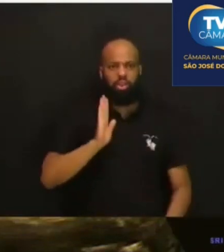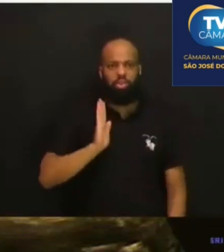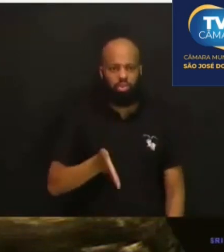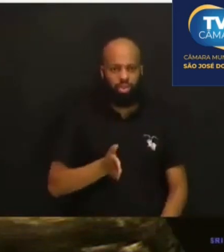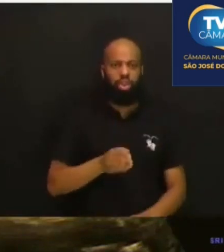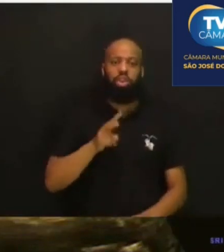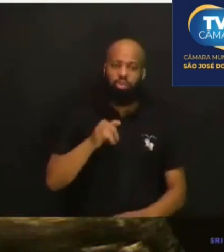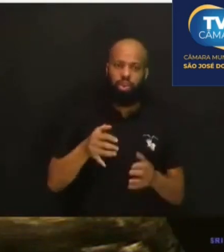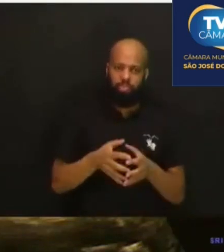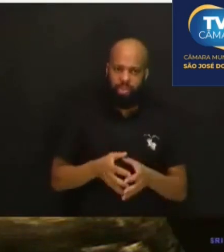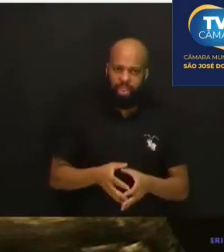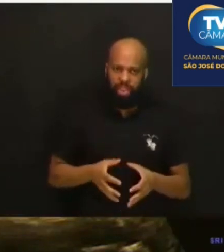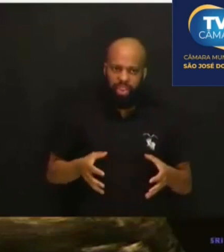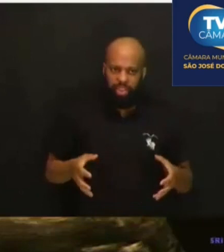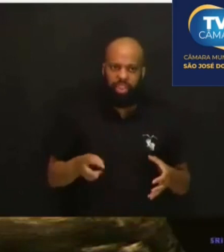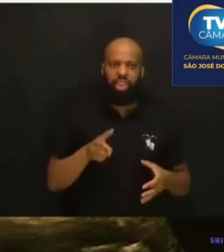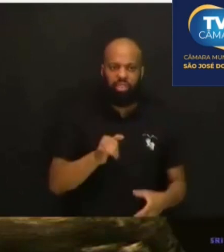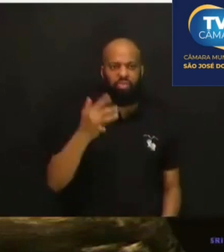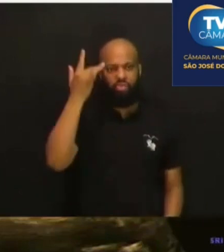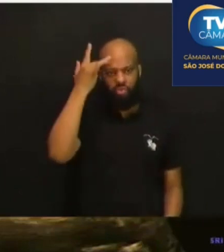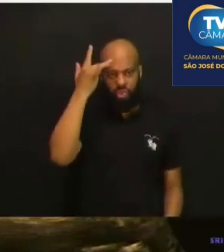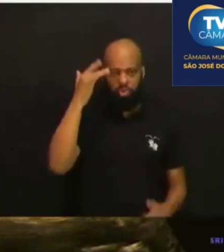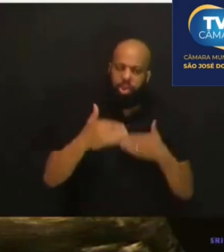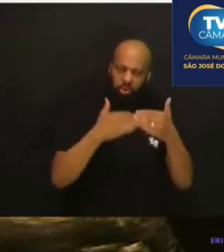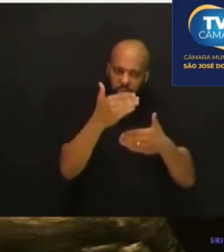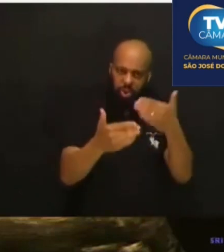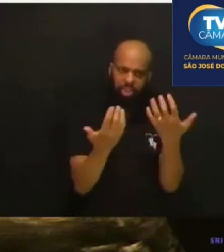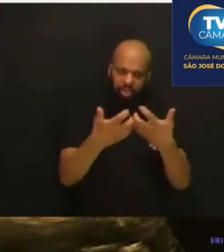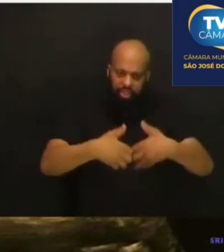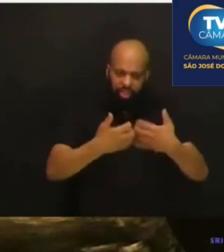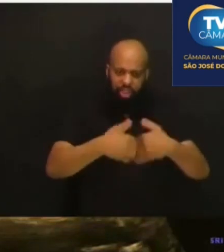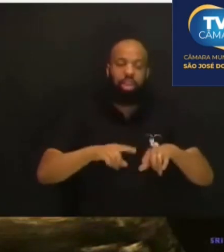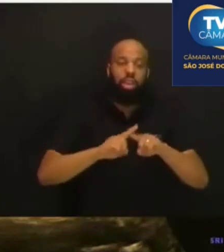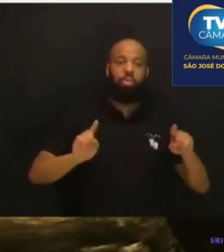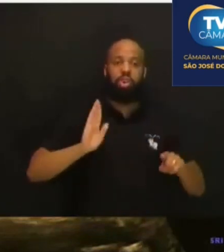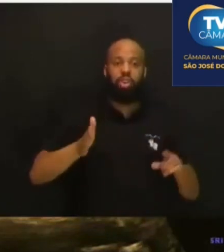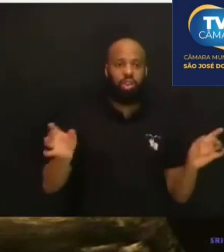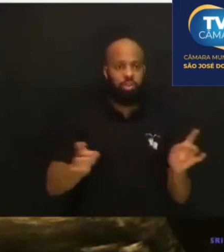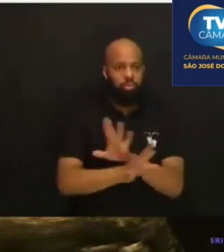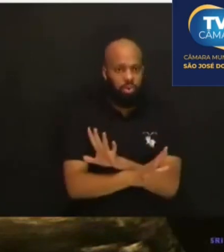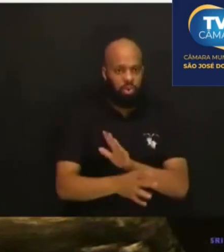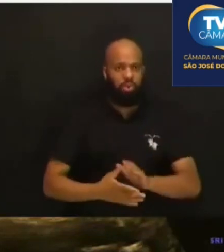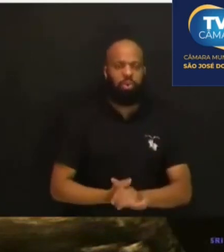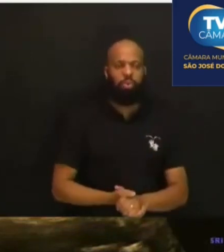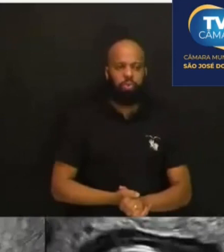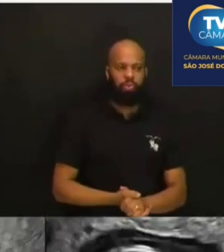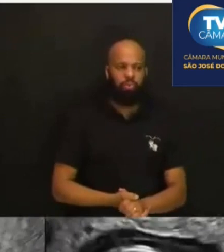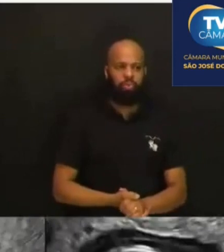Vai crescer, vai amadurecer suas funções, mas está pronto.